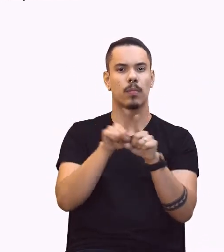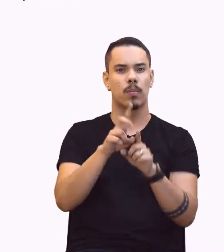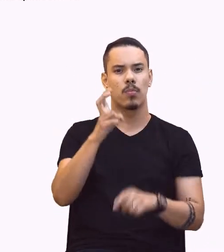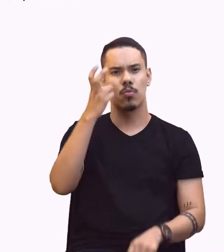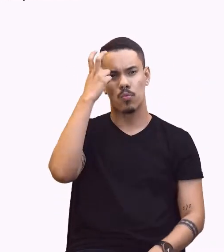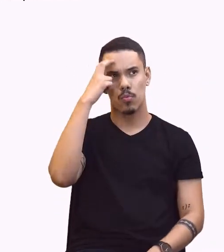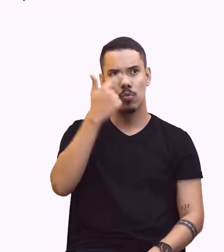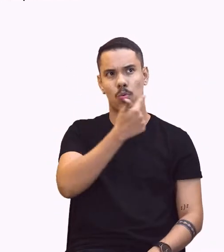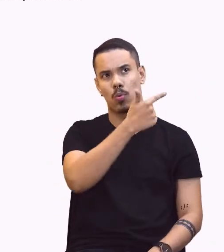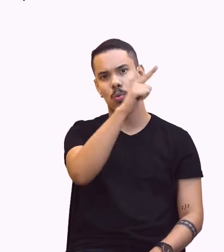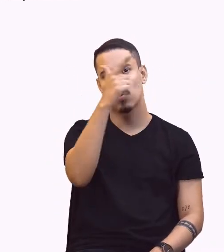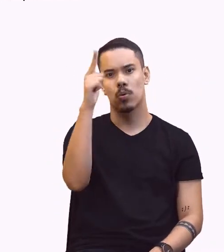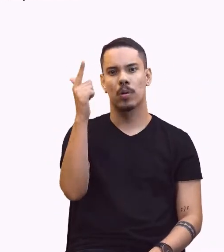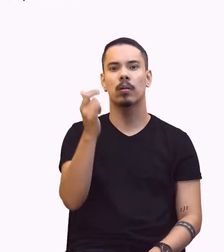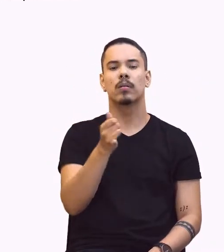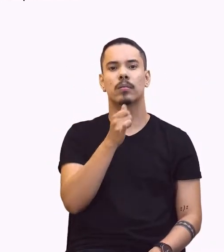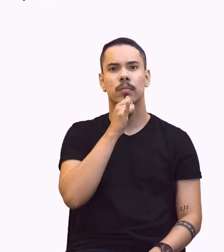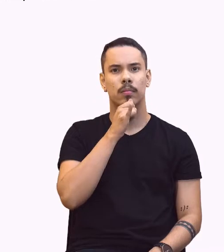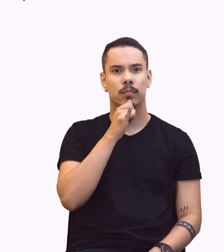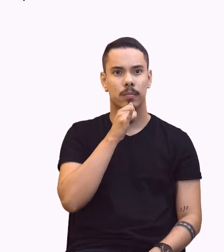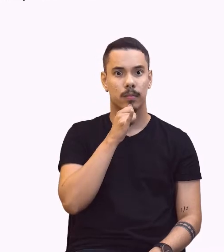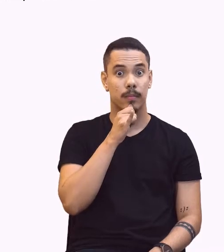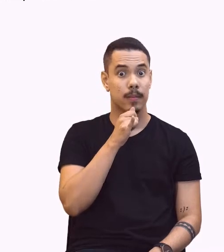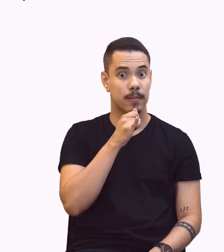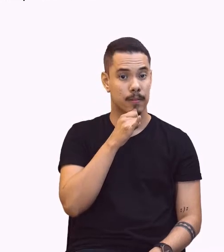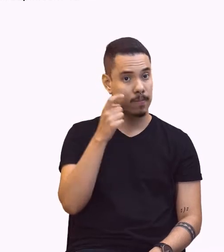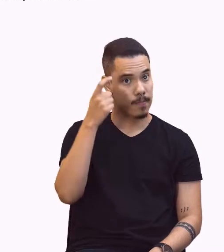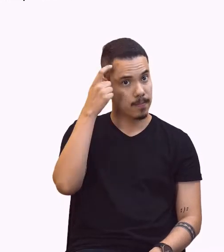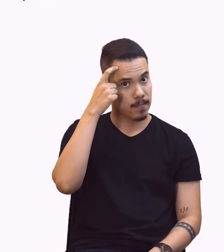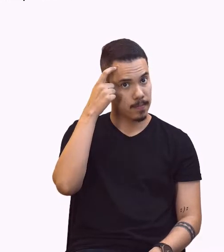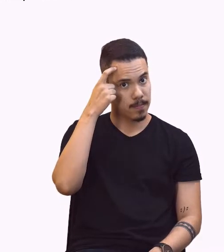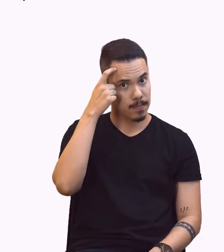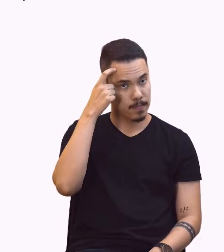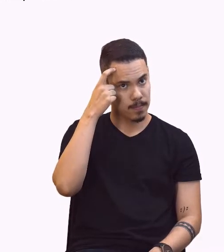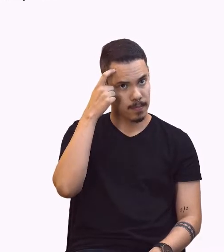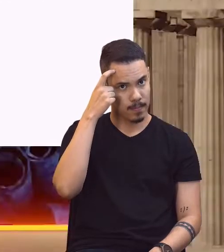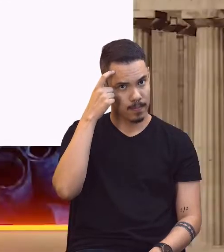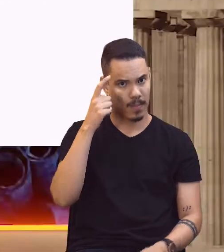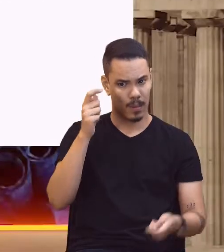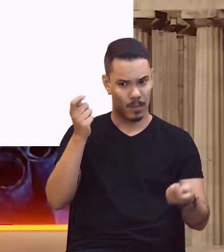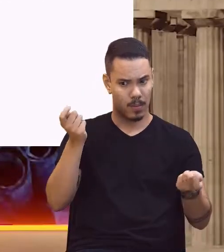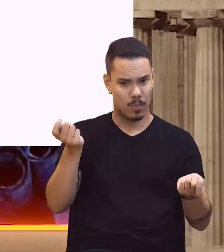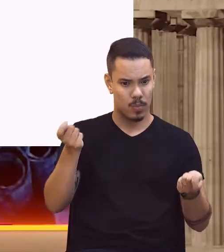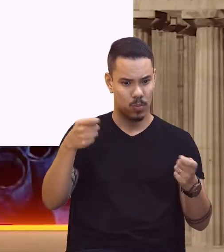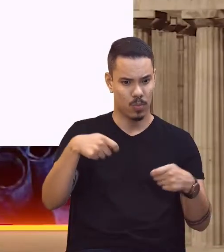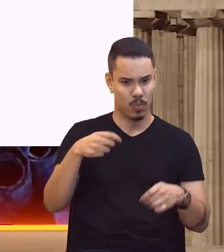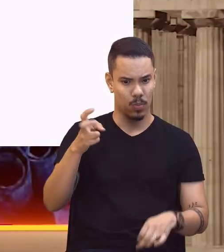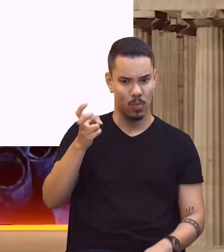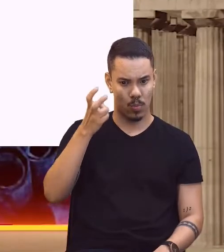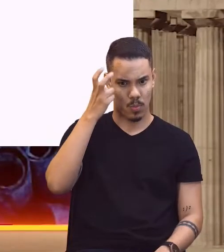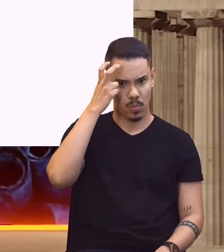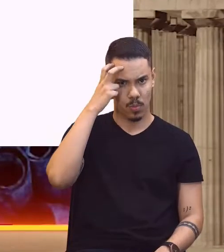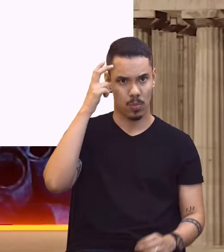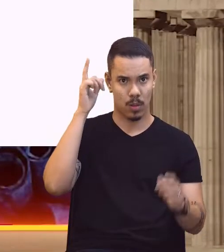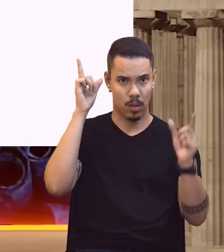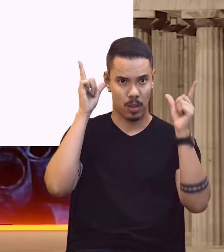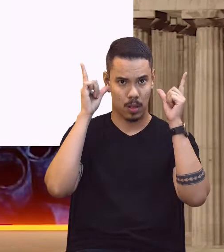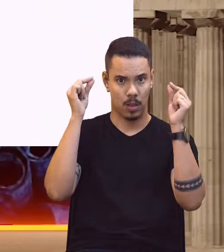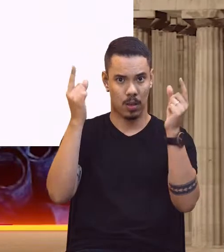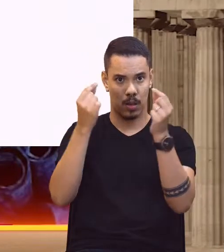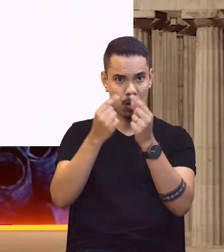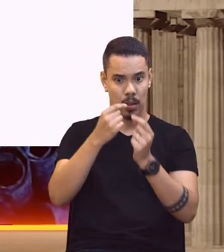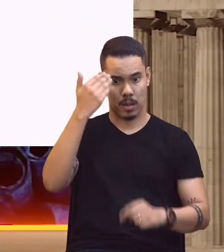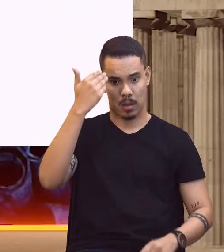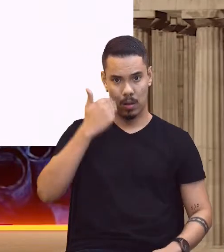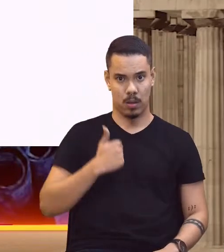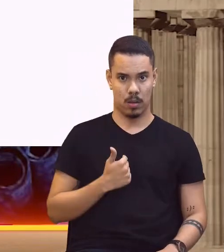exemplo, vamos pensar que nem os gregos, será que a cultura grega, eu, um cidadão